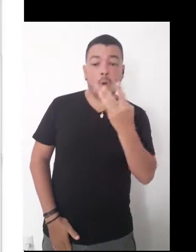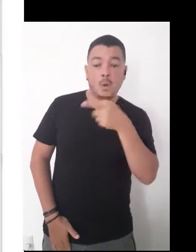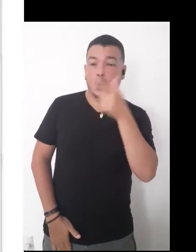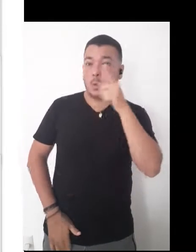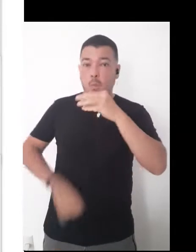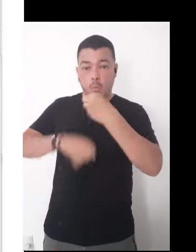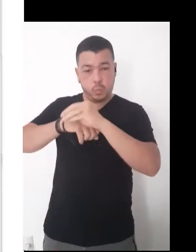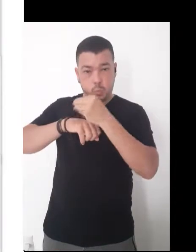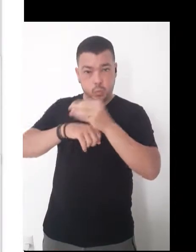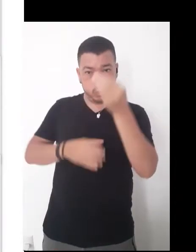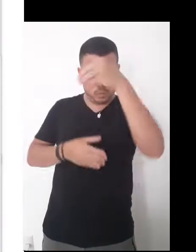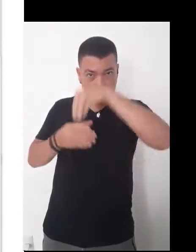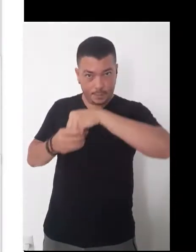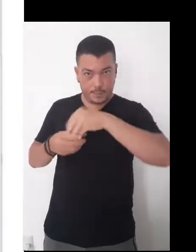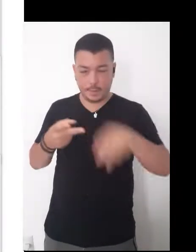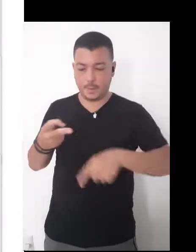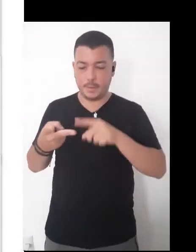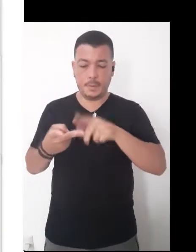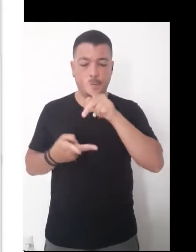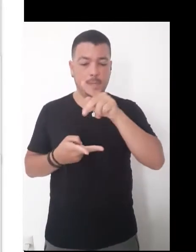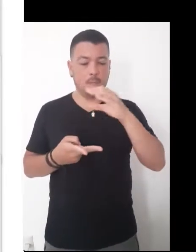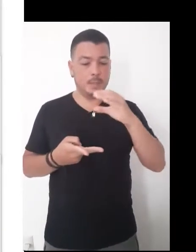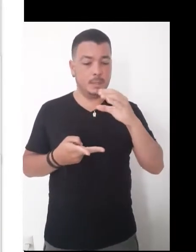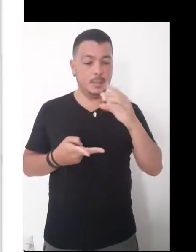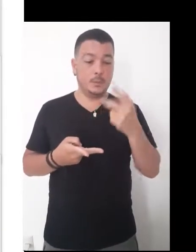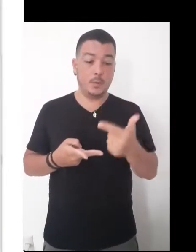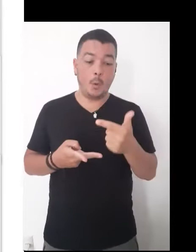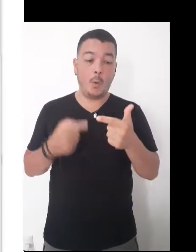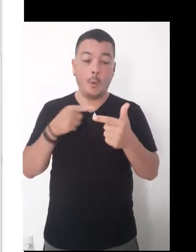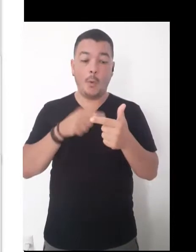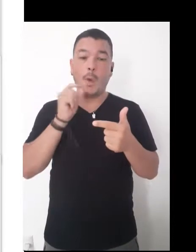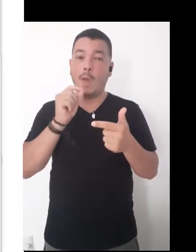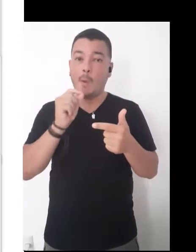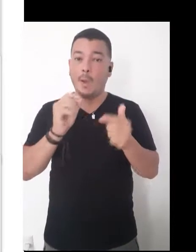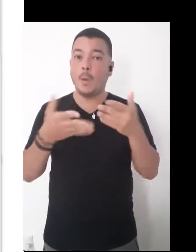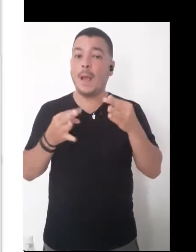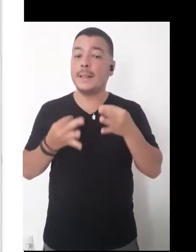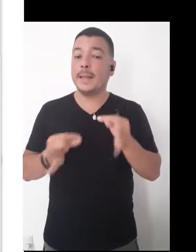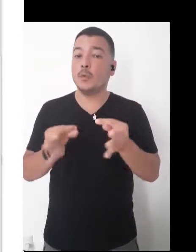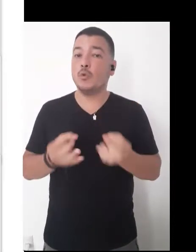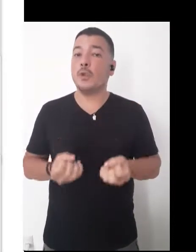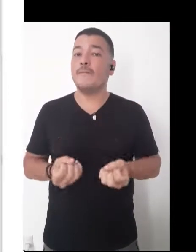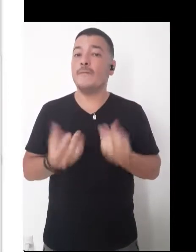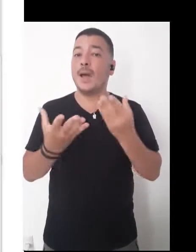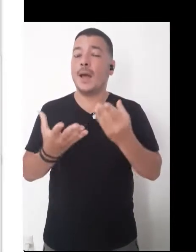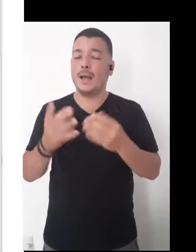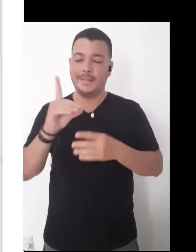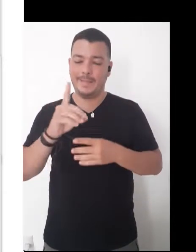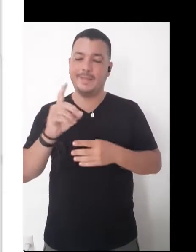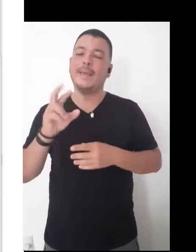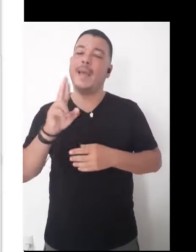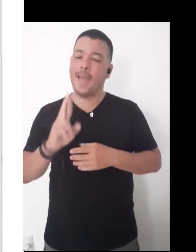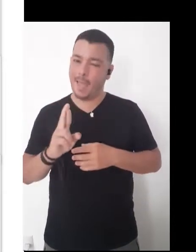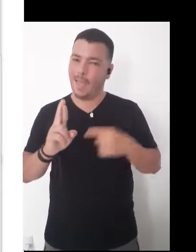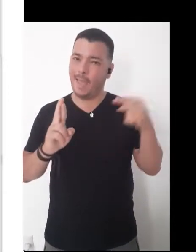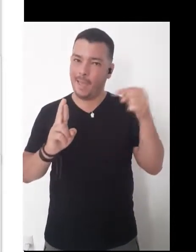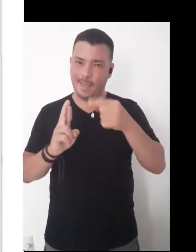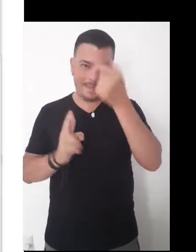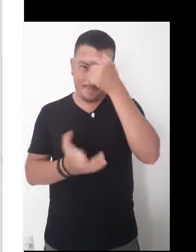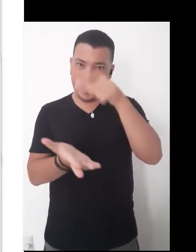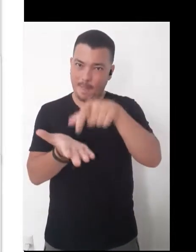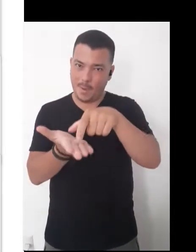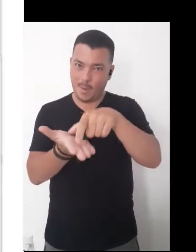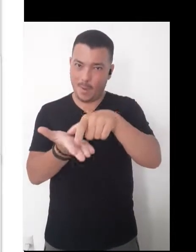colocar lá dentro. E PC2 eu estou me referindo à tecnologia de fabricação DDR. É uma memória com a tecnologia